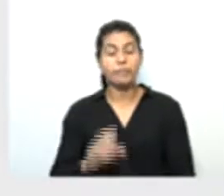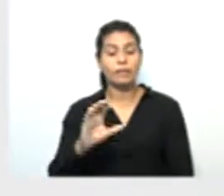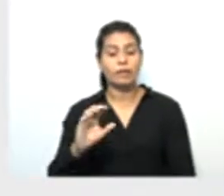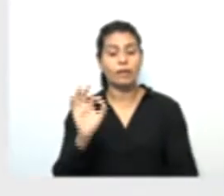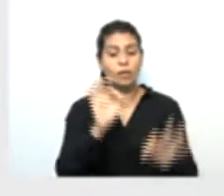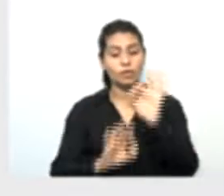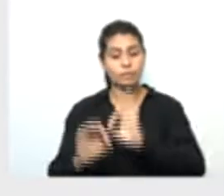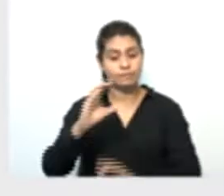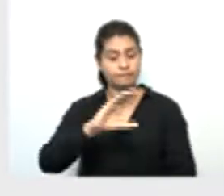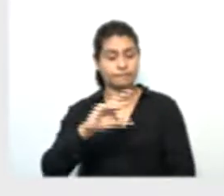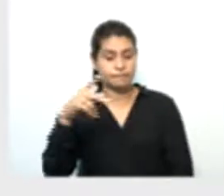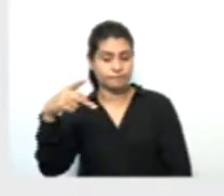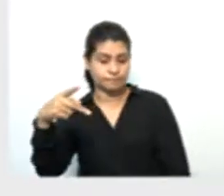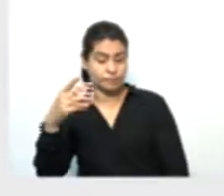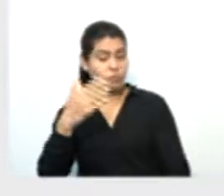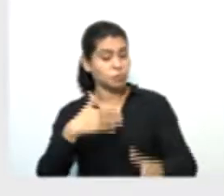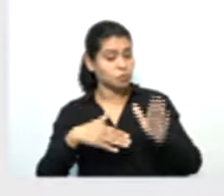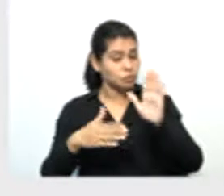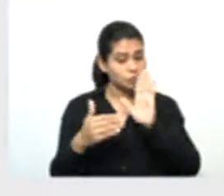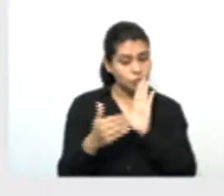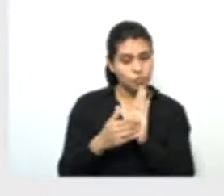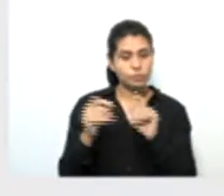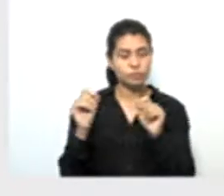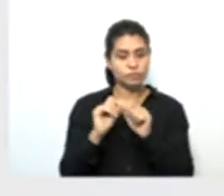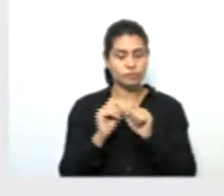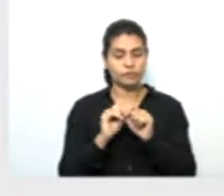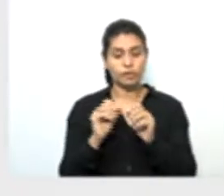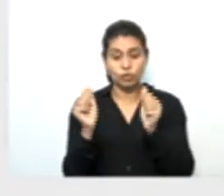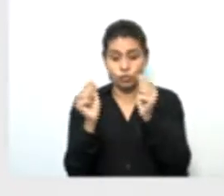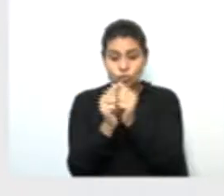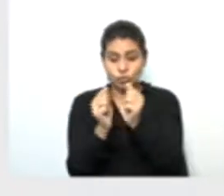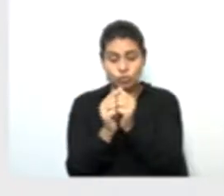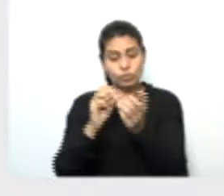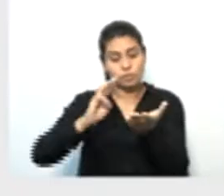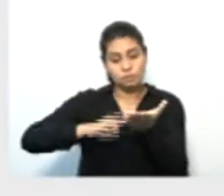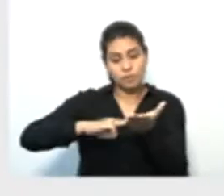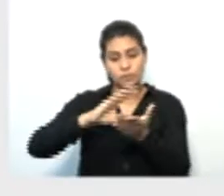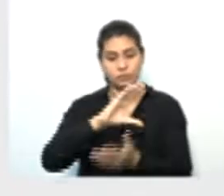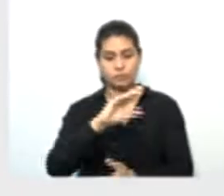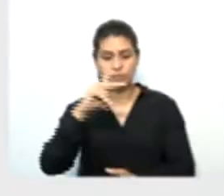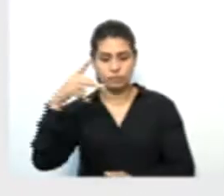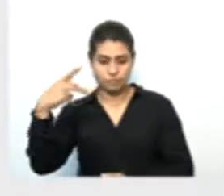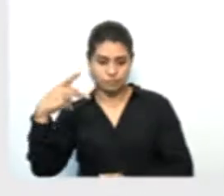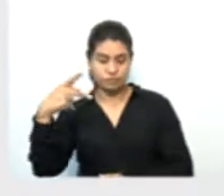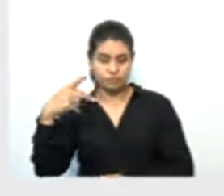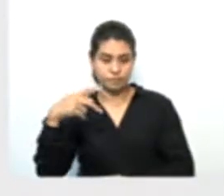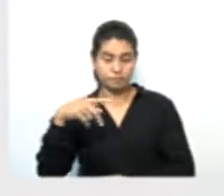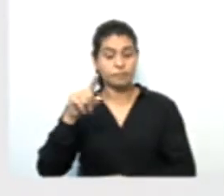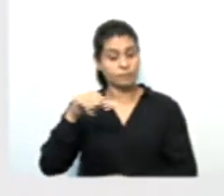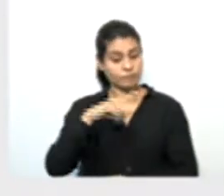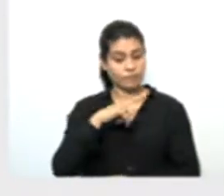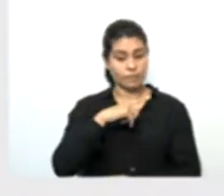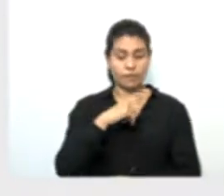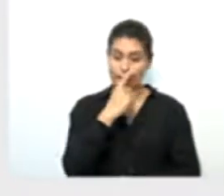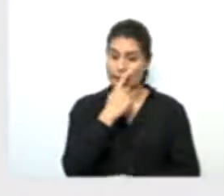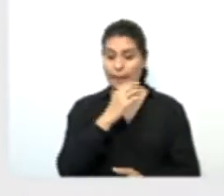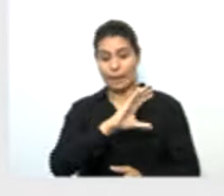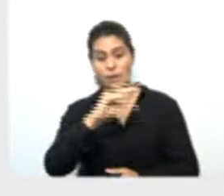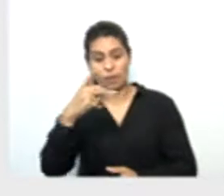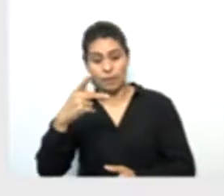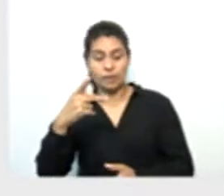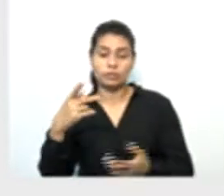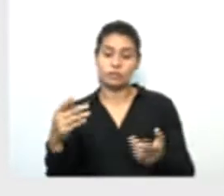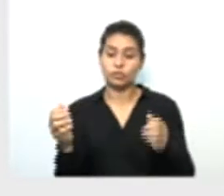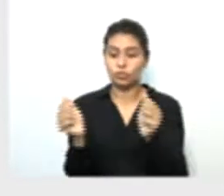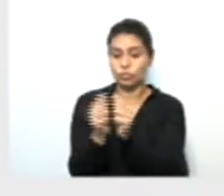operações cooperativas, tudo o que é realizado pelos cooperados através das cooperativas. Temos os cooperados que